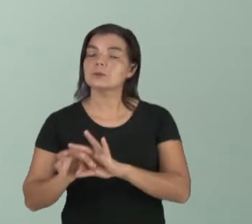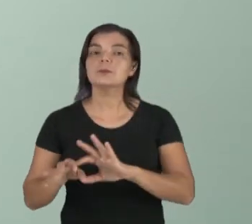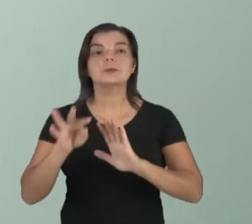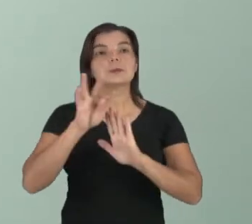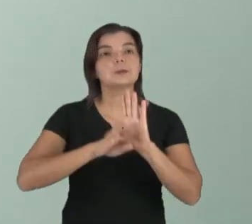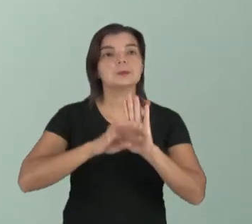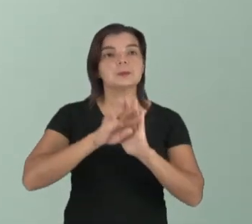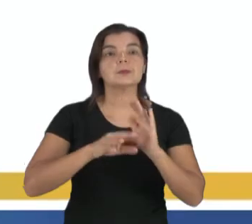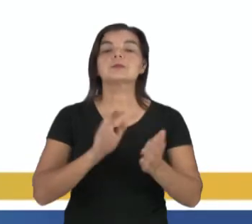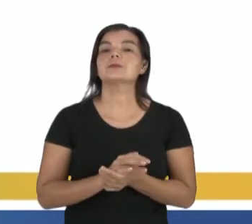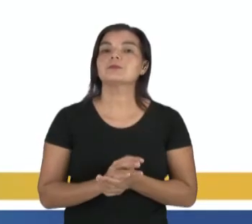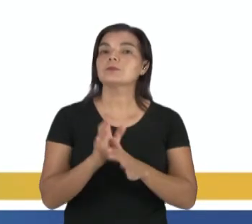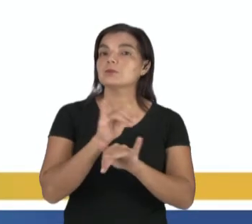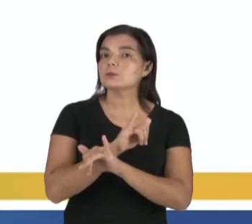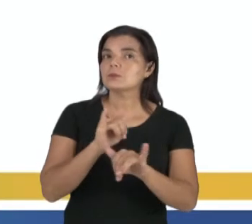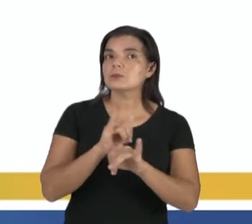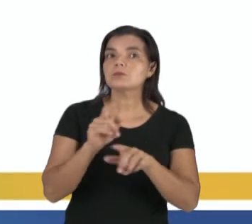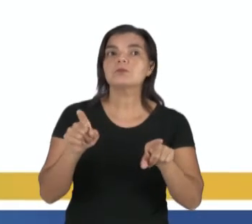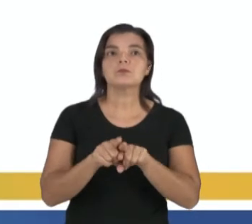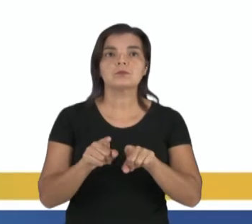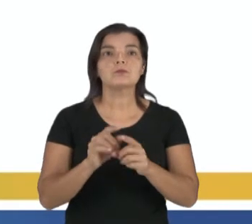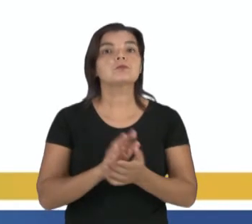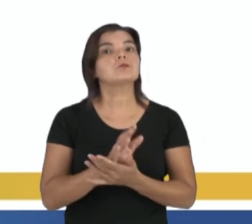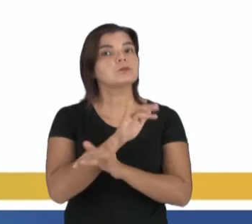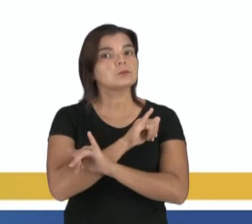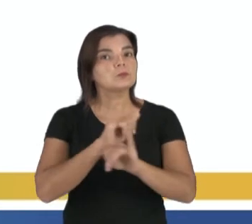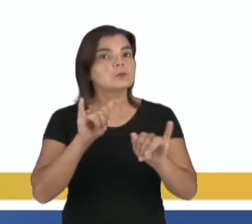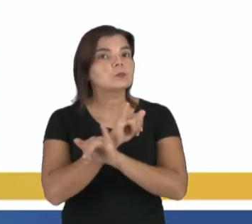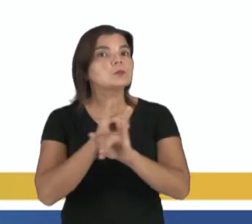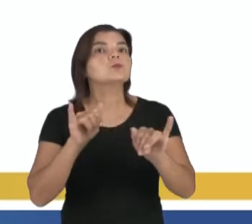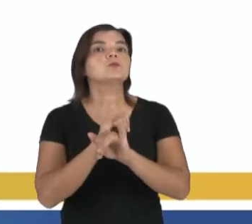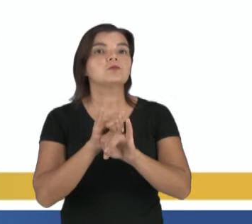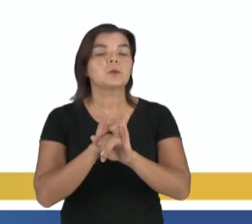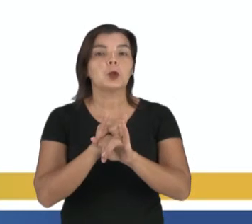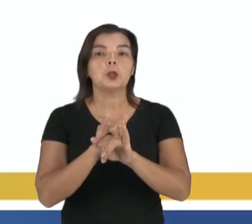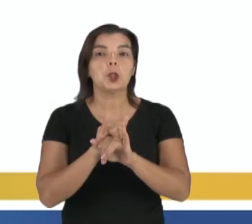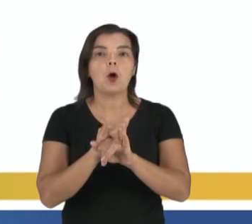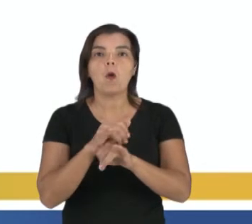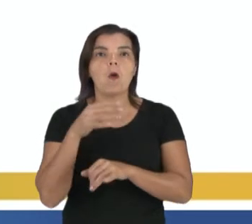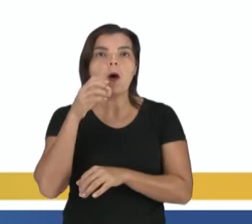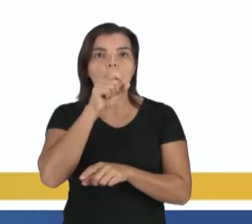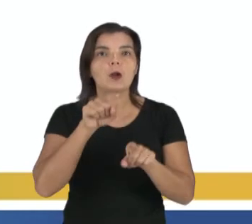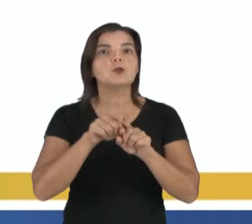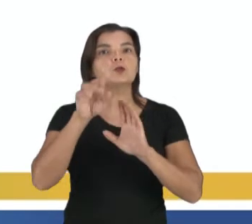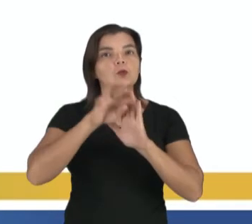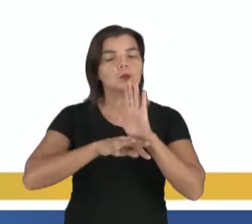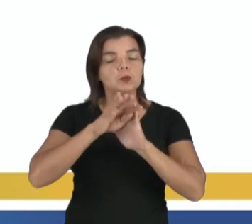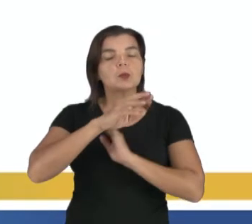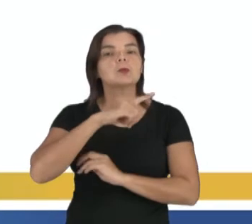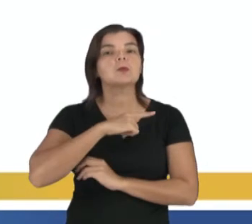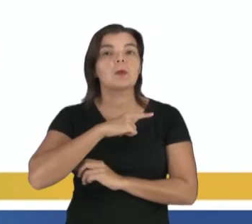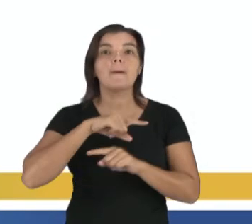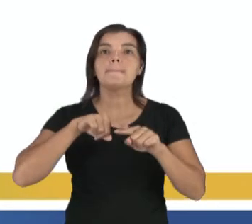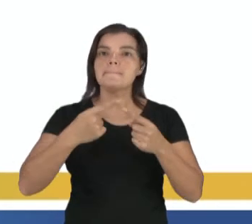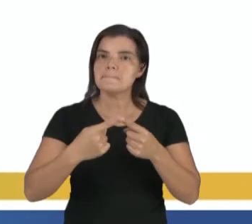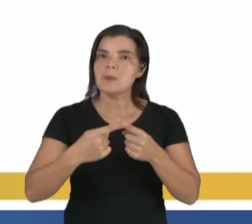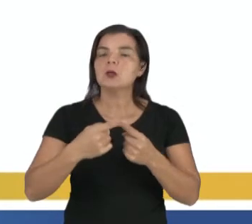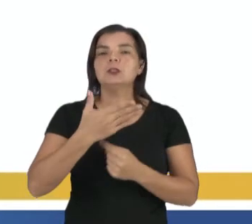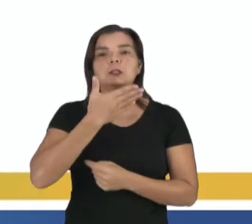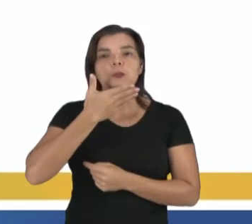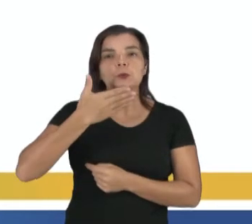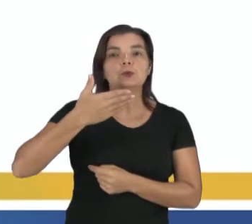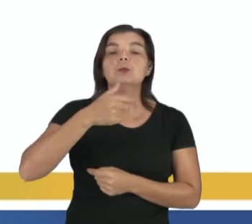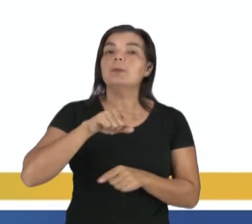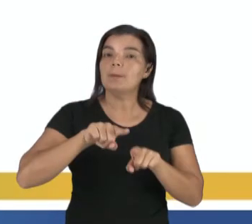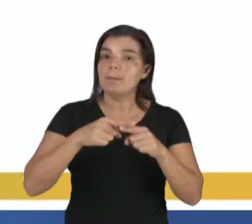é a informatividade. Quanto maior informação não previsível um texto tiver, mais rico e interessante